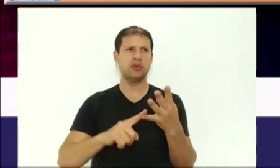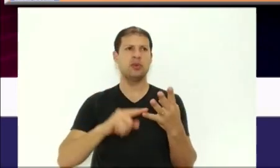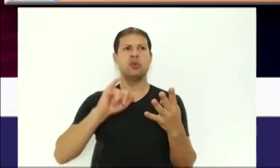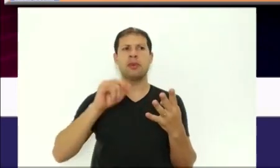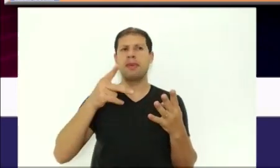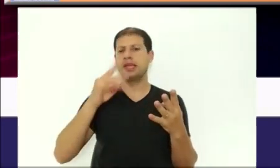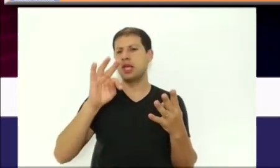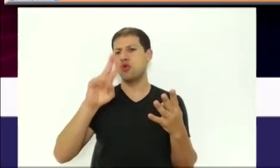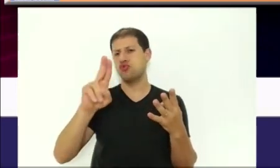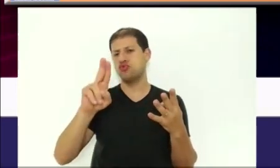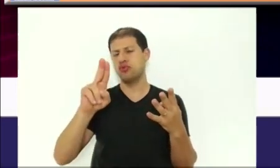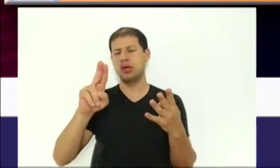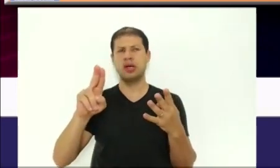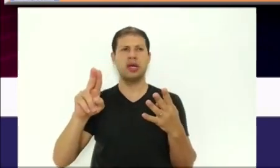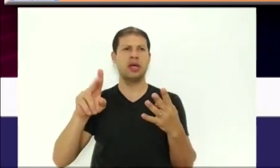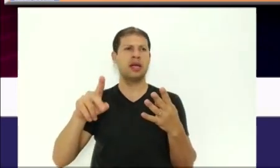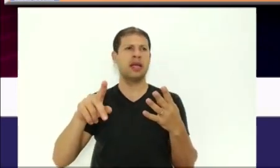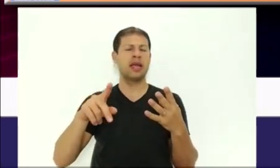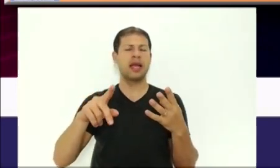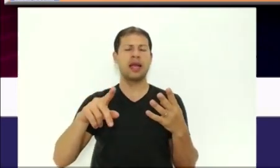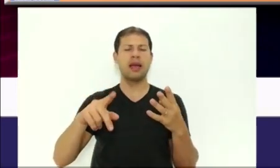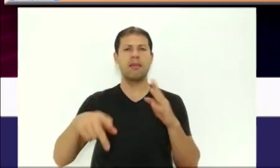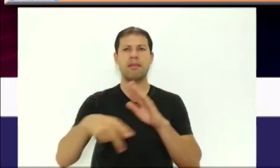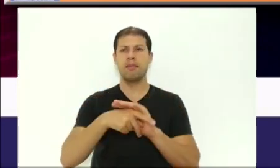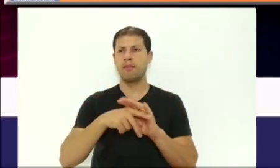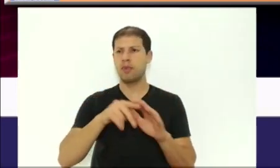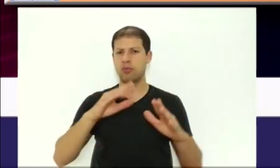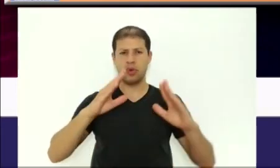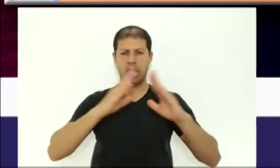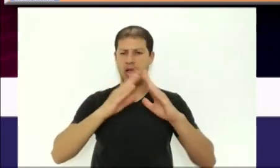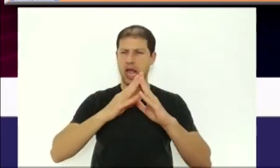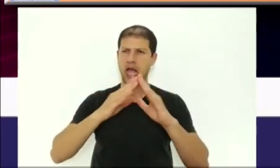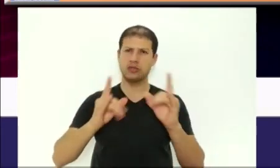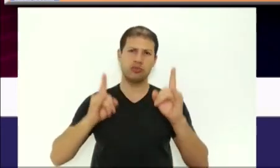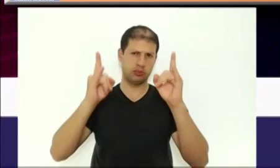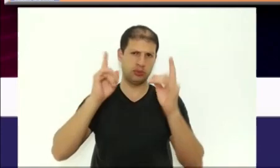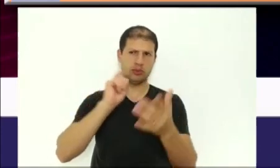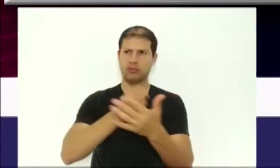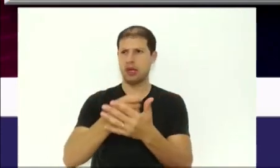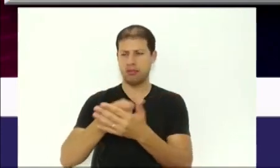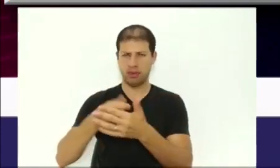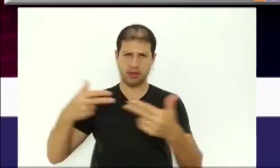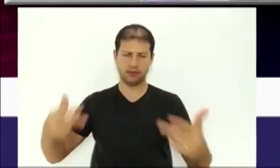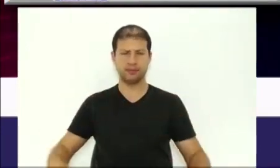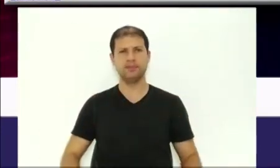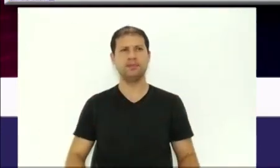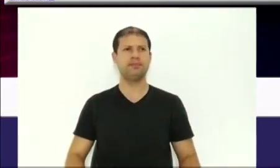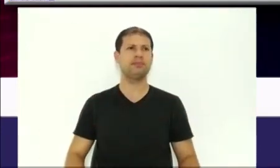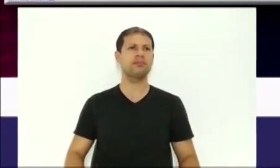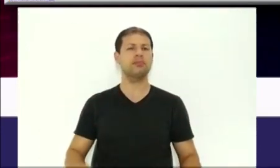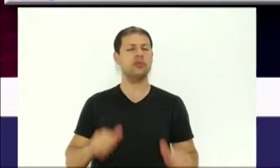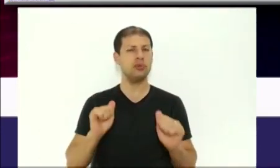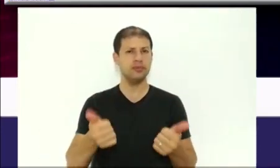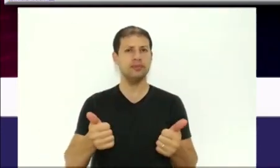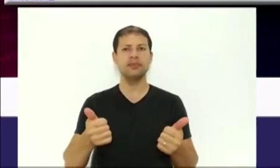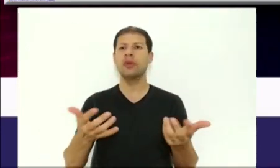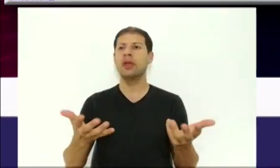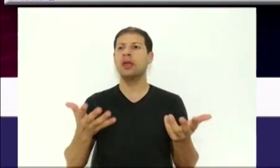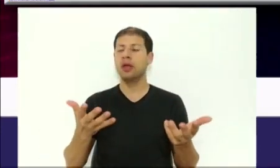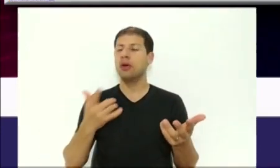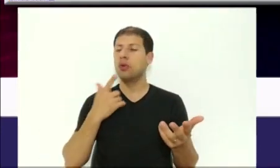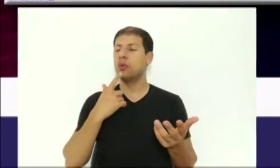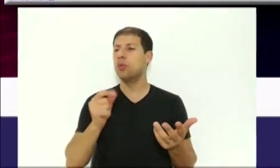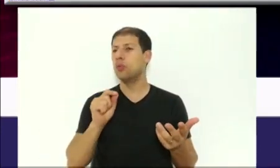que é o Imposto de Propriedade Territorial e Urbana. Muito bem, O que nós estamos então tratando aqui hoje?